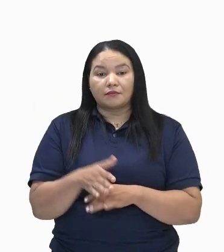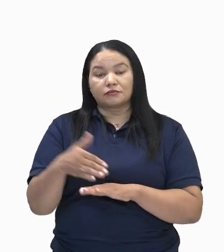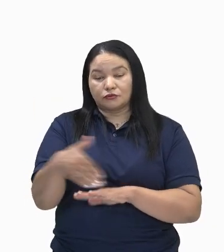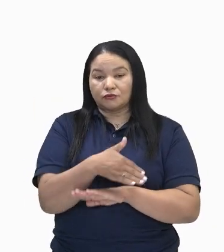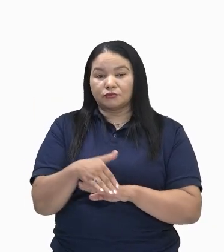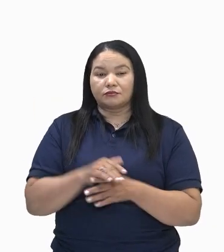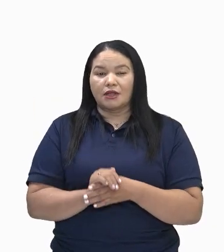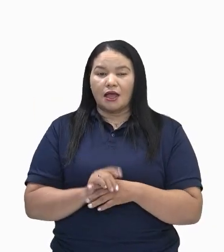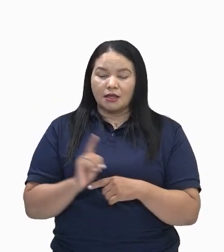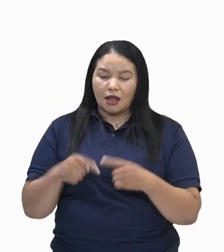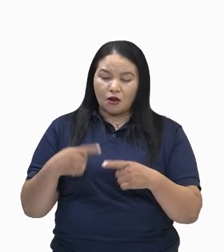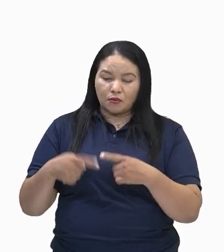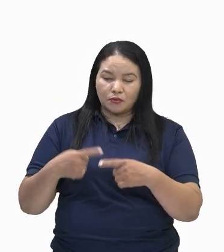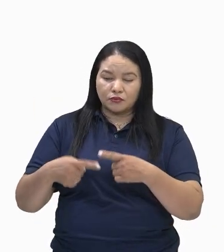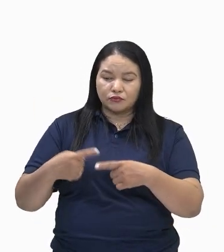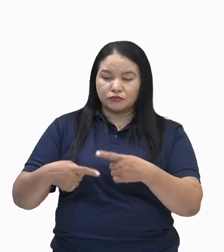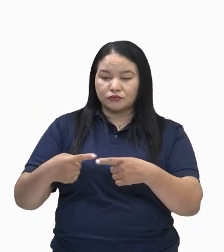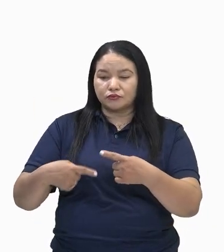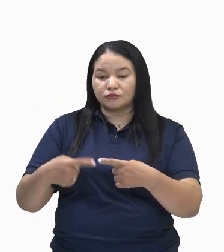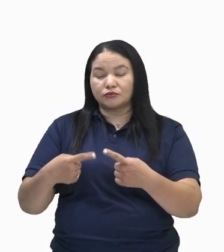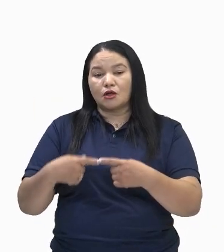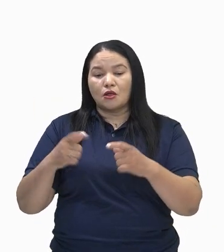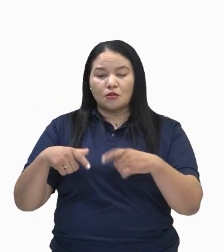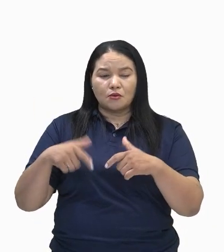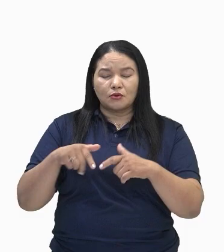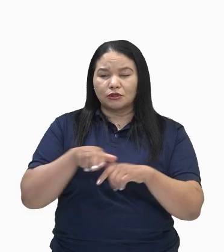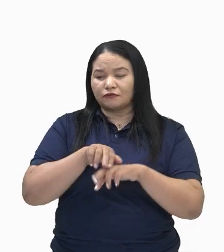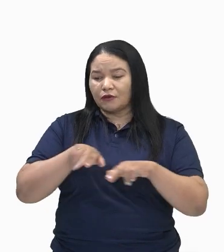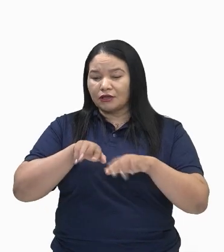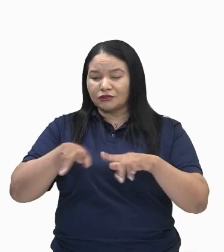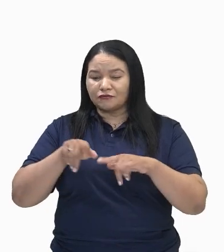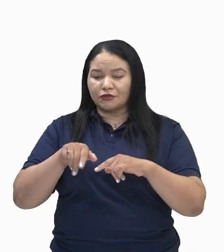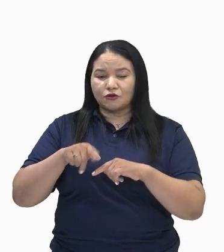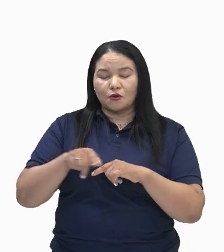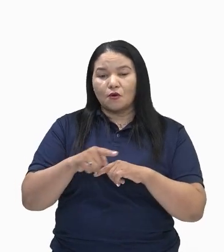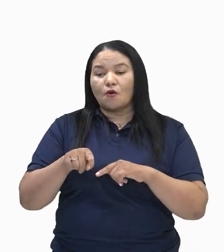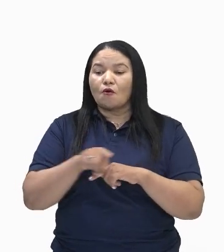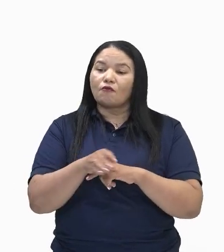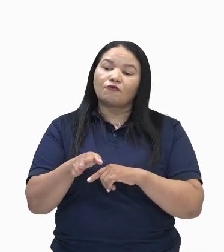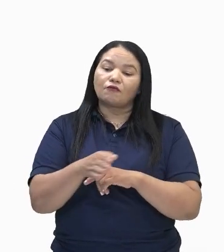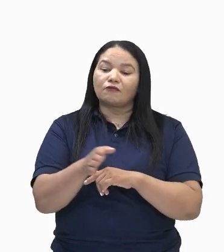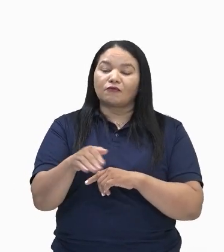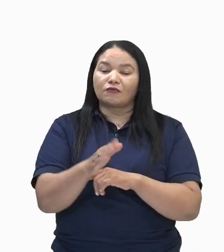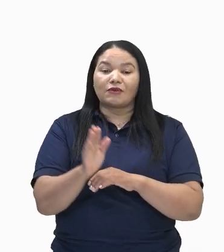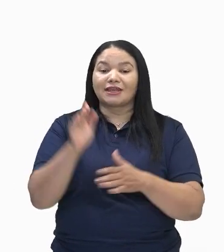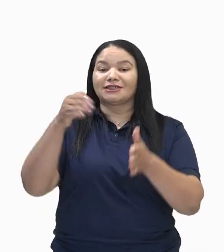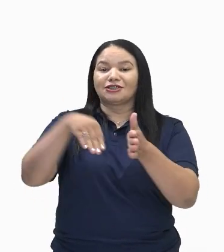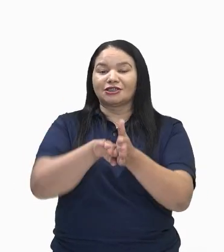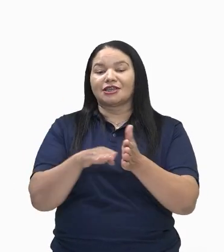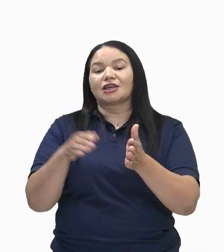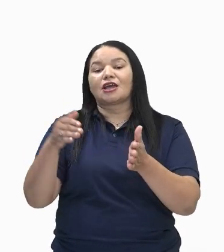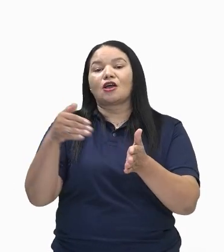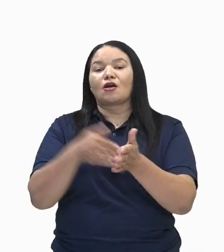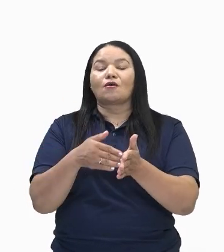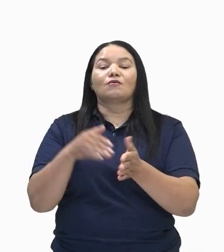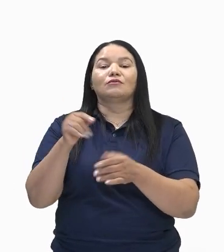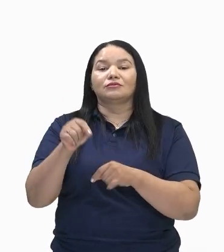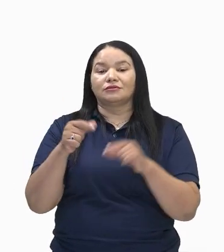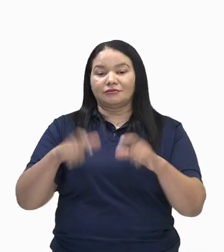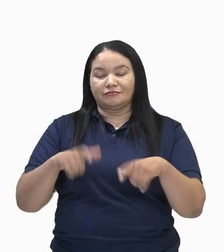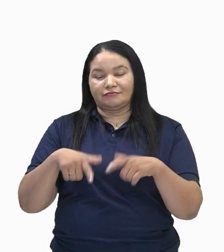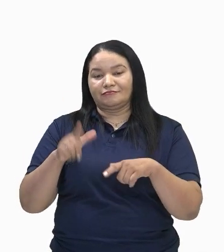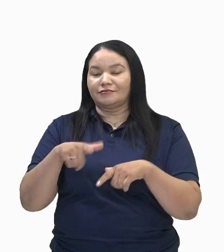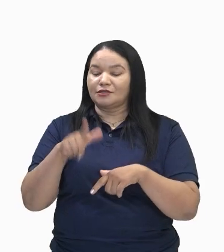rola por diferentes superfícies até que atinge o curso do rio e deságua no mar. Então,